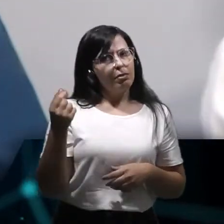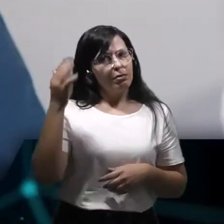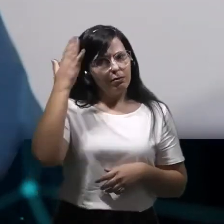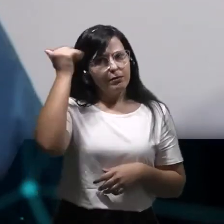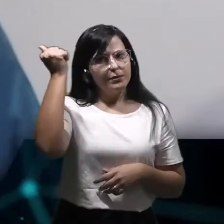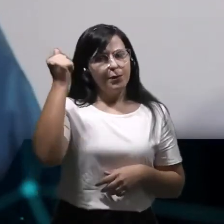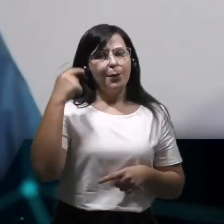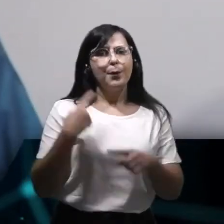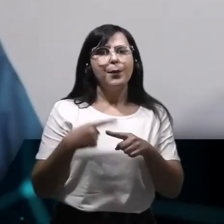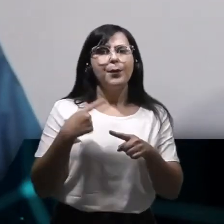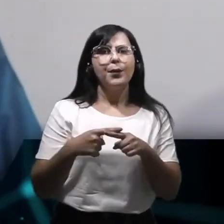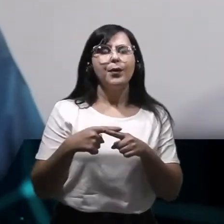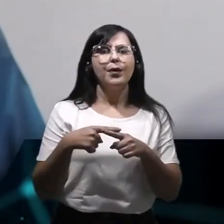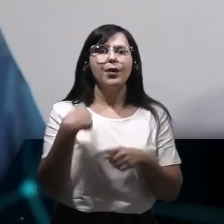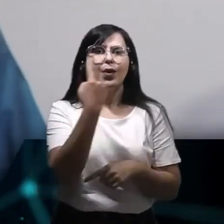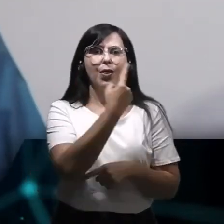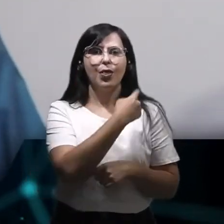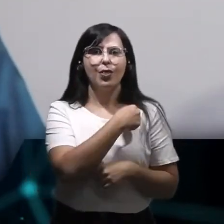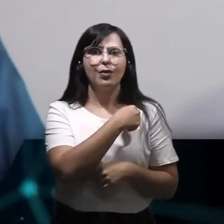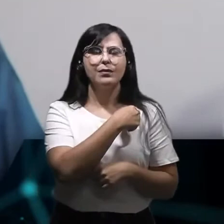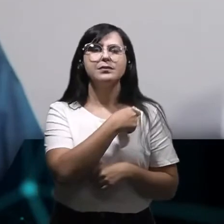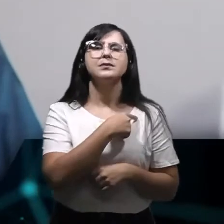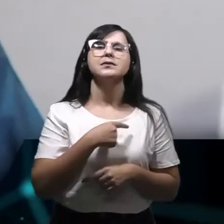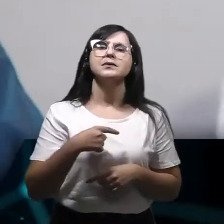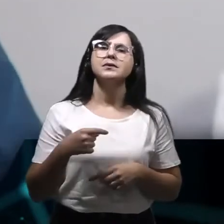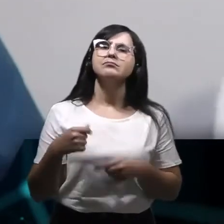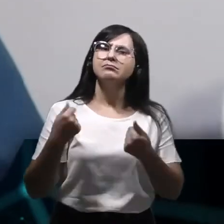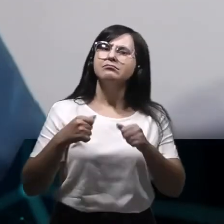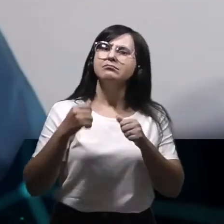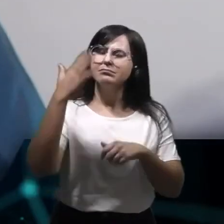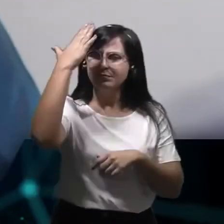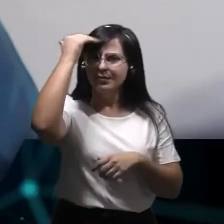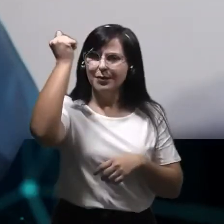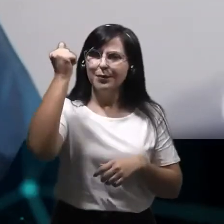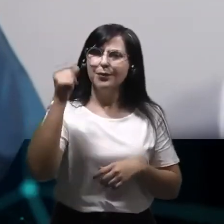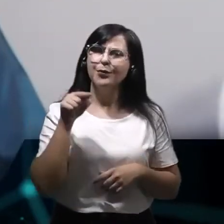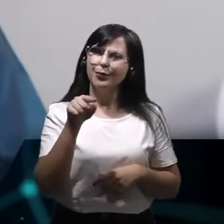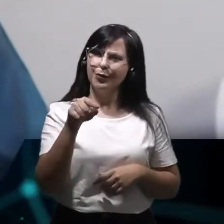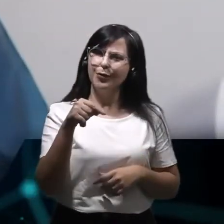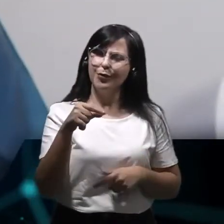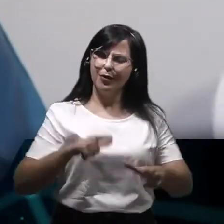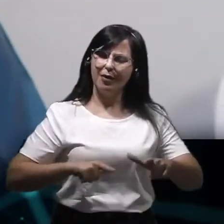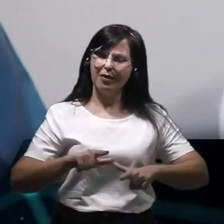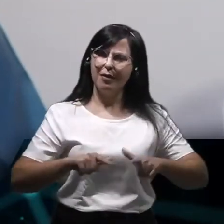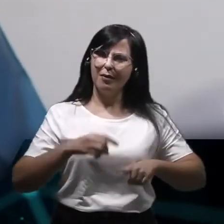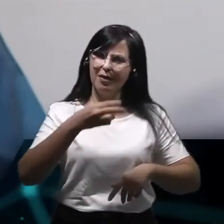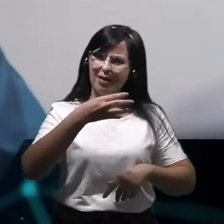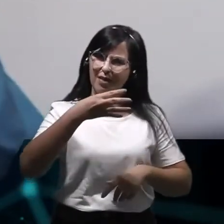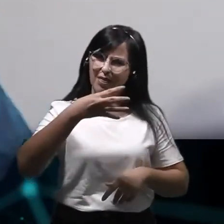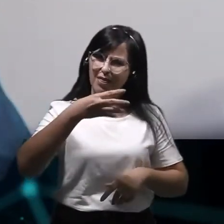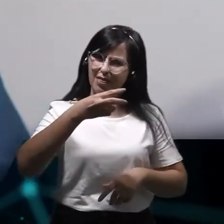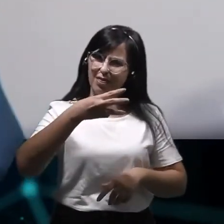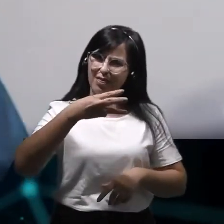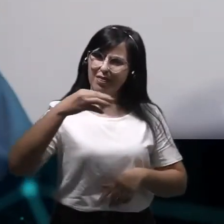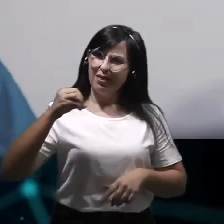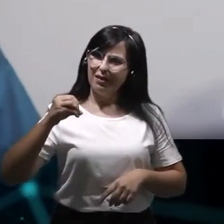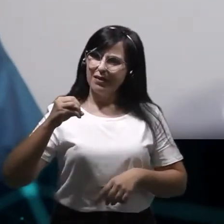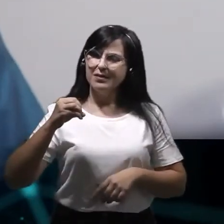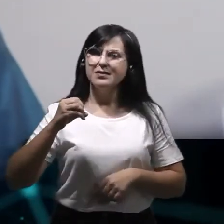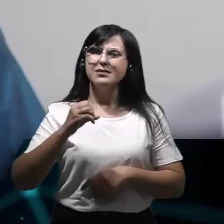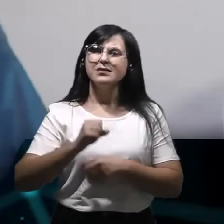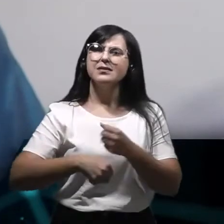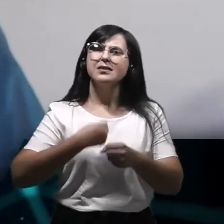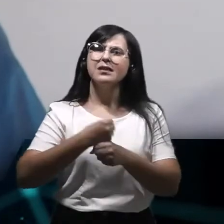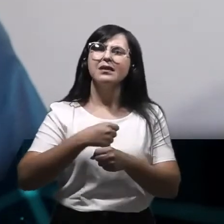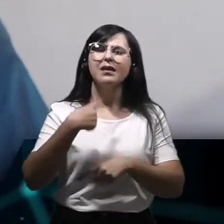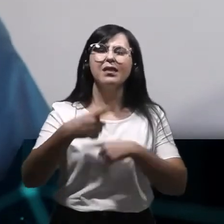de contribuinte, porque isso é muito sério. Você já imaginou a pessoa trabalhar a vida toda, 30 anos ou 35 anos, e quando chegar a hora de se